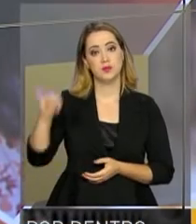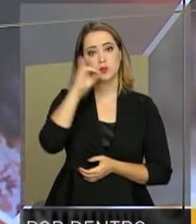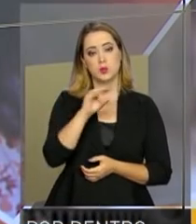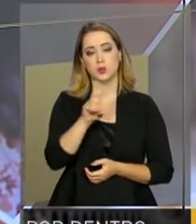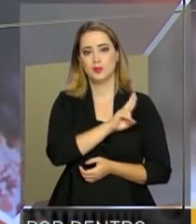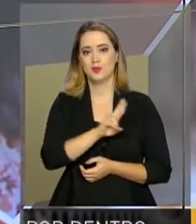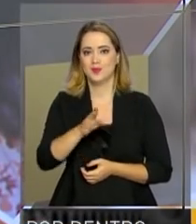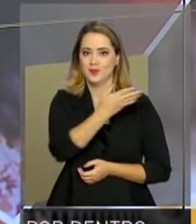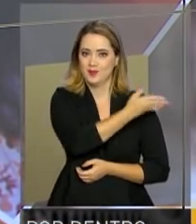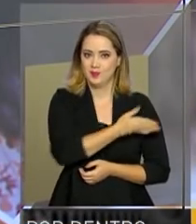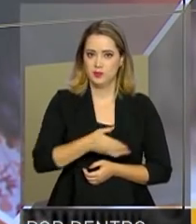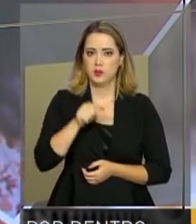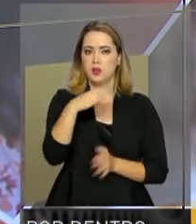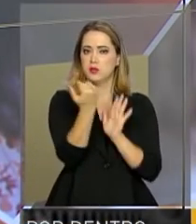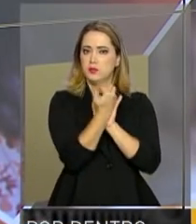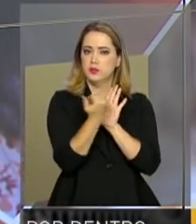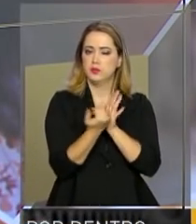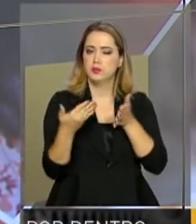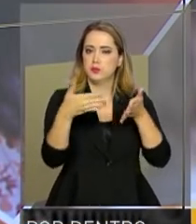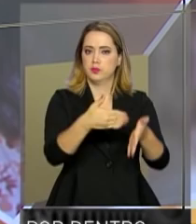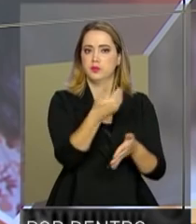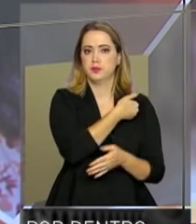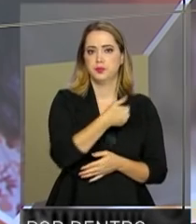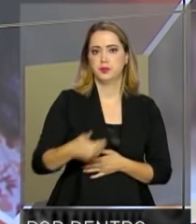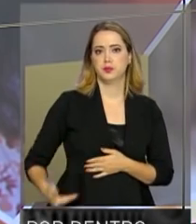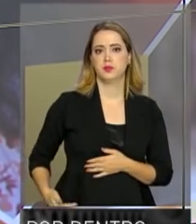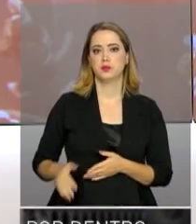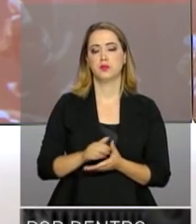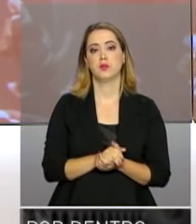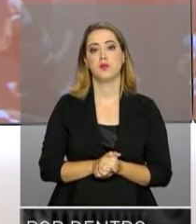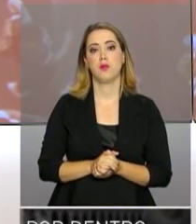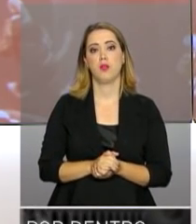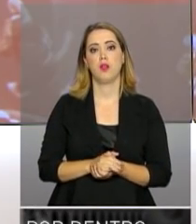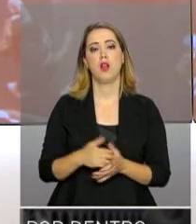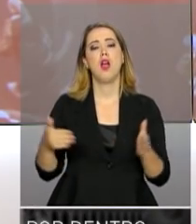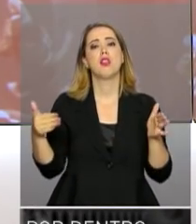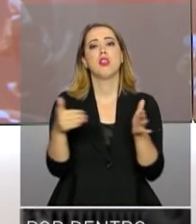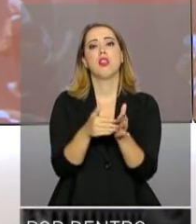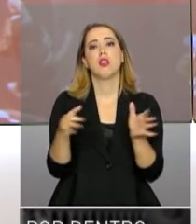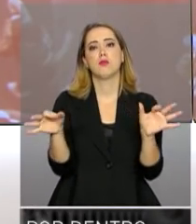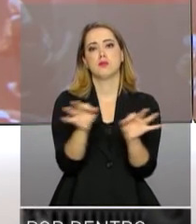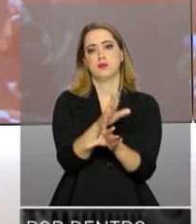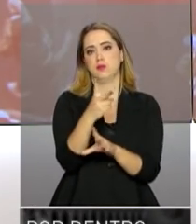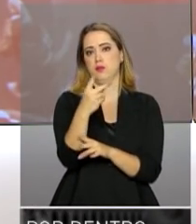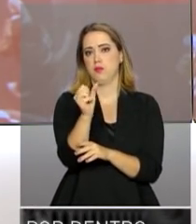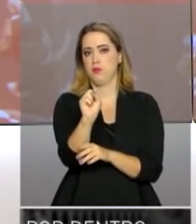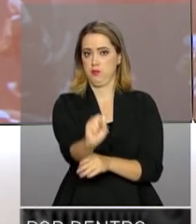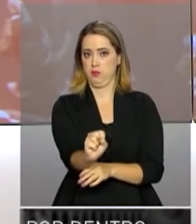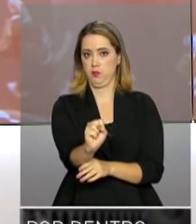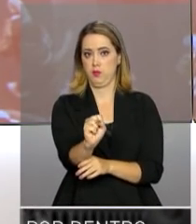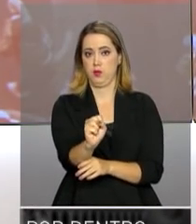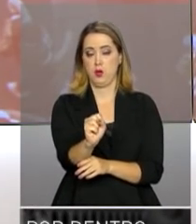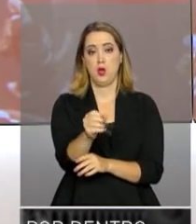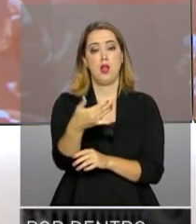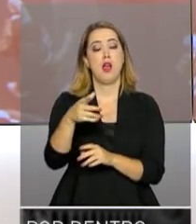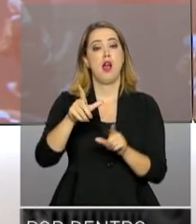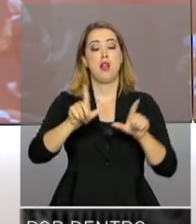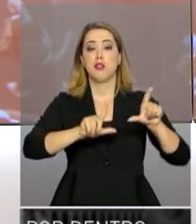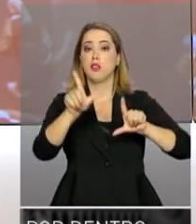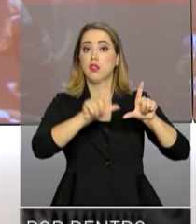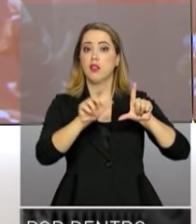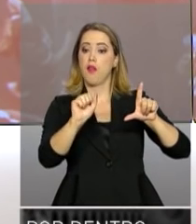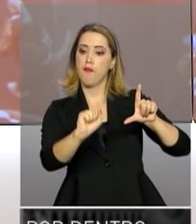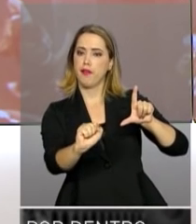Eu sou Renata Corsini e esse é o programa Por Dentro do Governo. Até o fim de 2018, o sinal analógico da TV